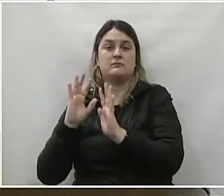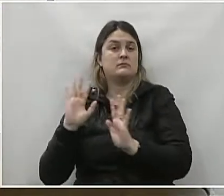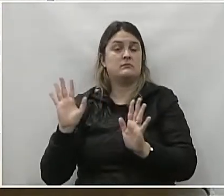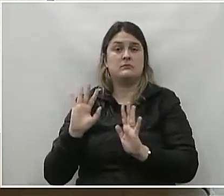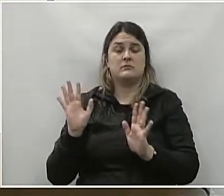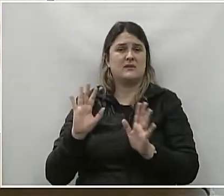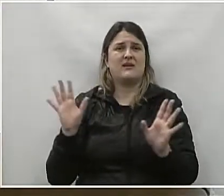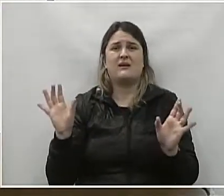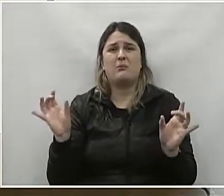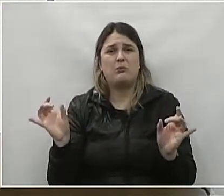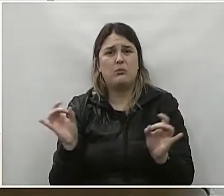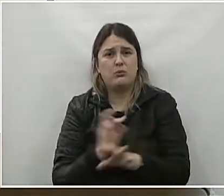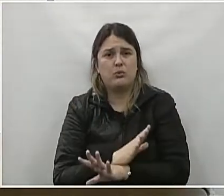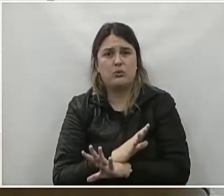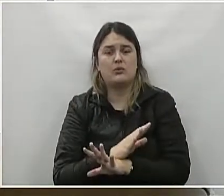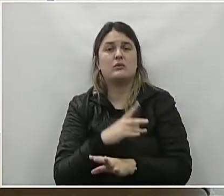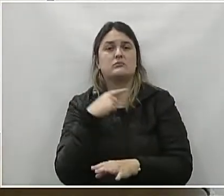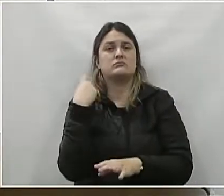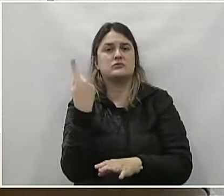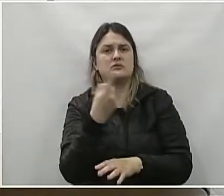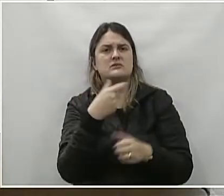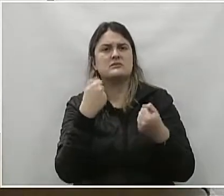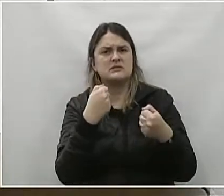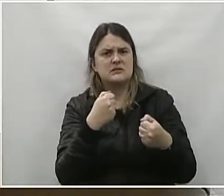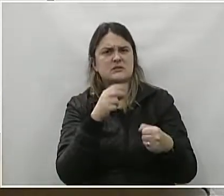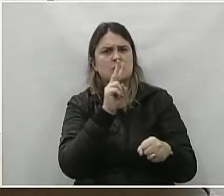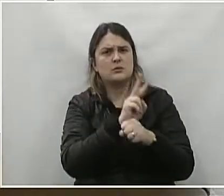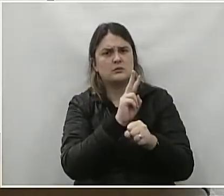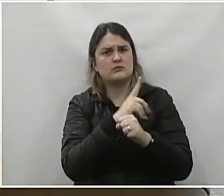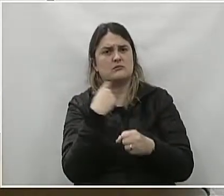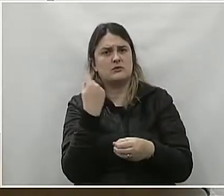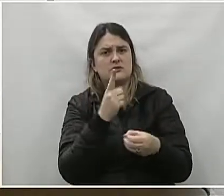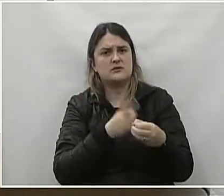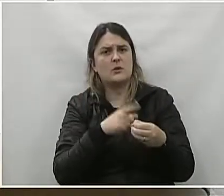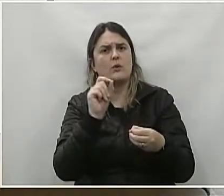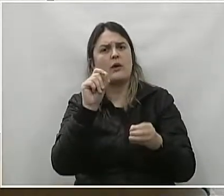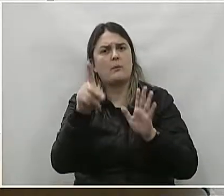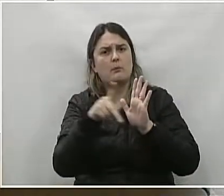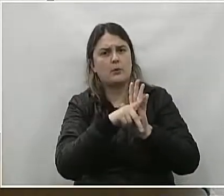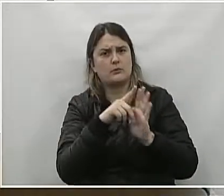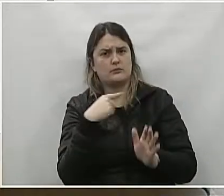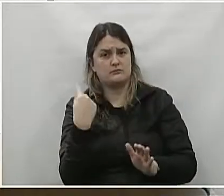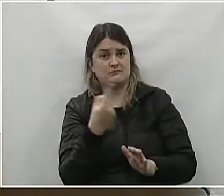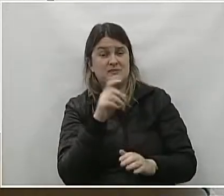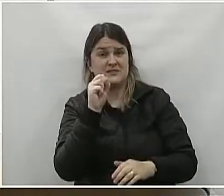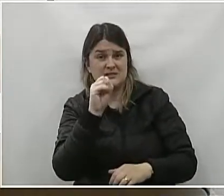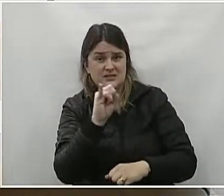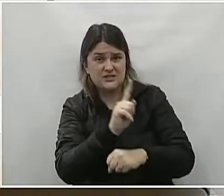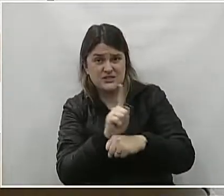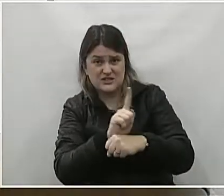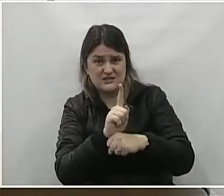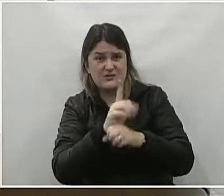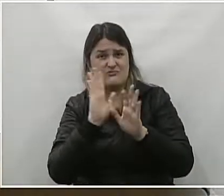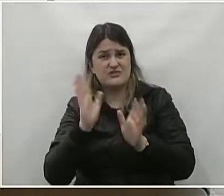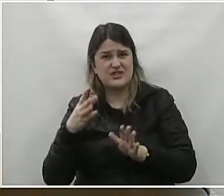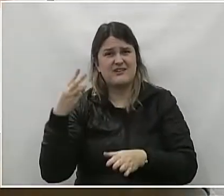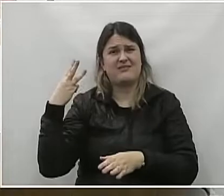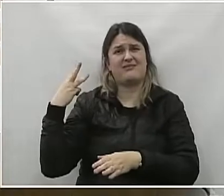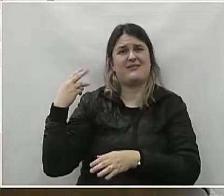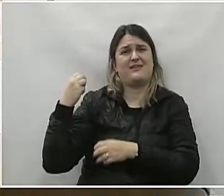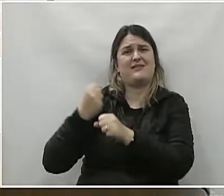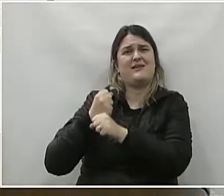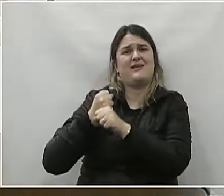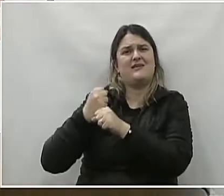Não, acabou isso, gente. Nós temos que defender o município, o patrimônio do município. Se essa gestão que vem há 30 anos, porque é uma